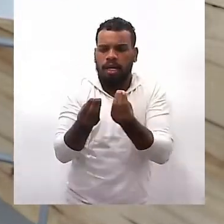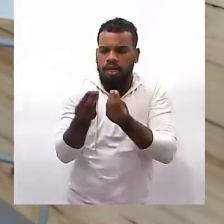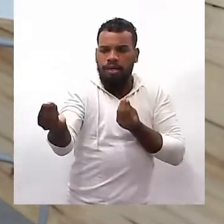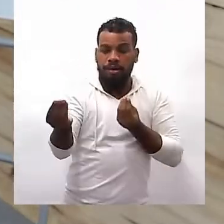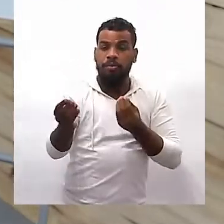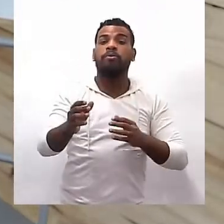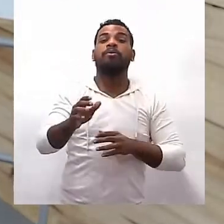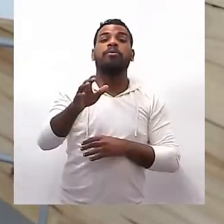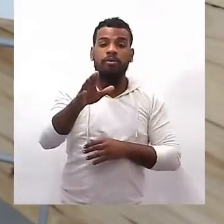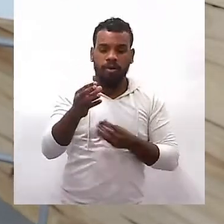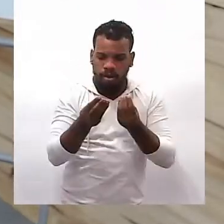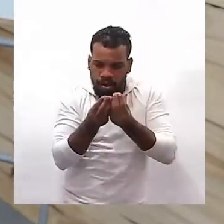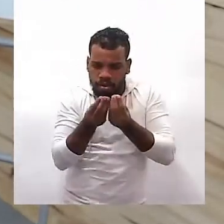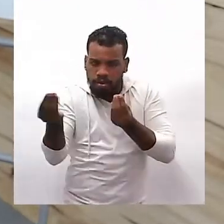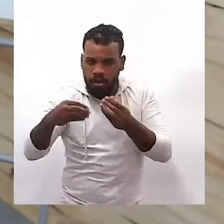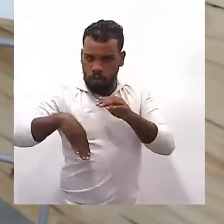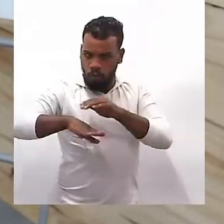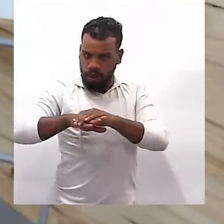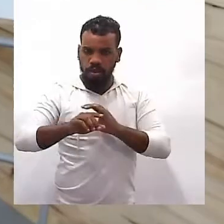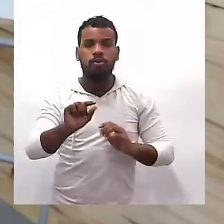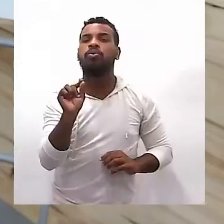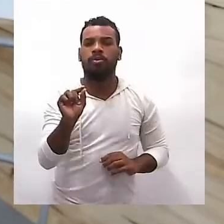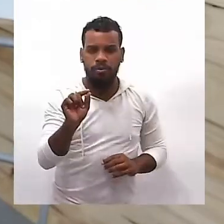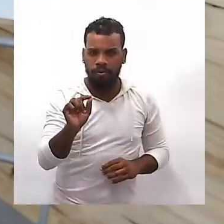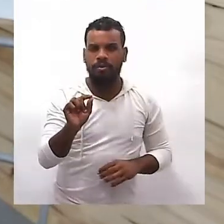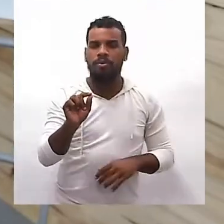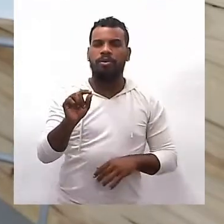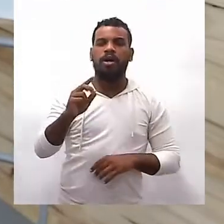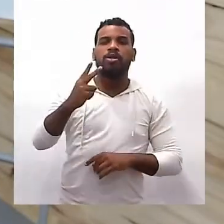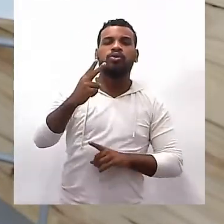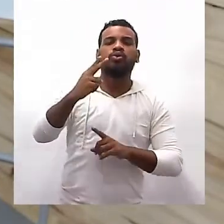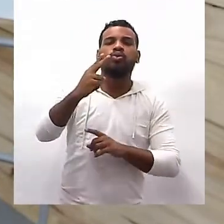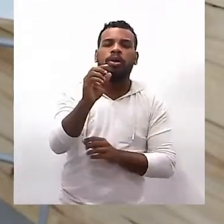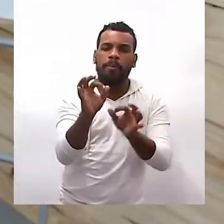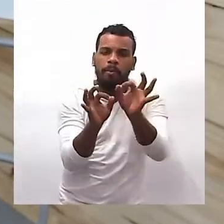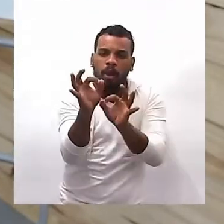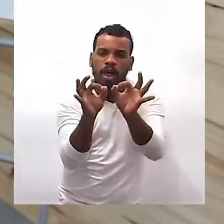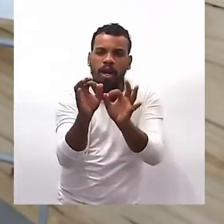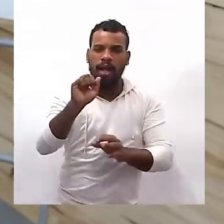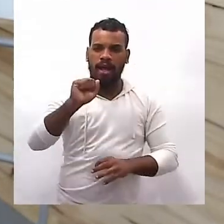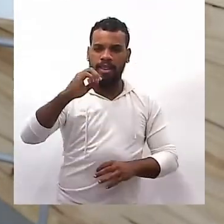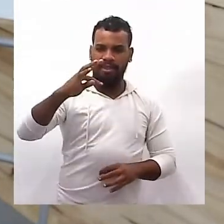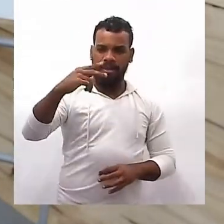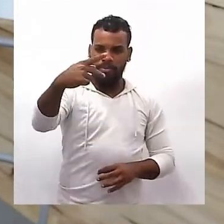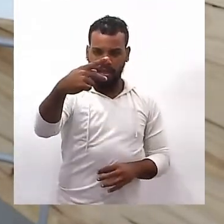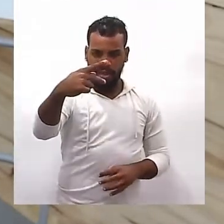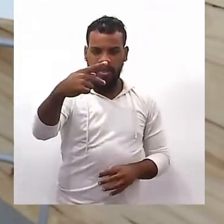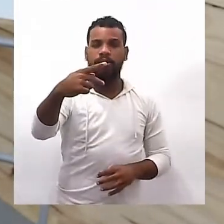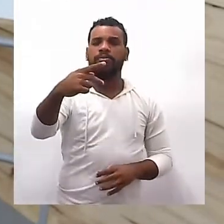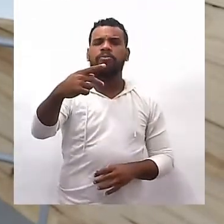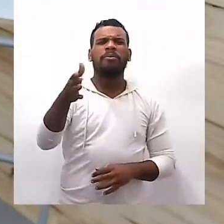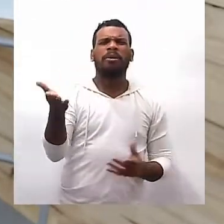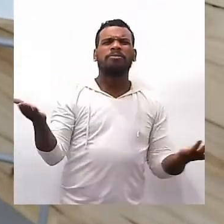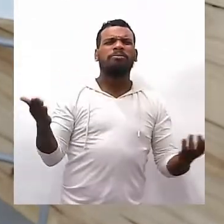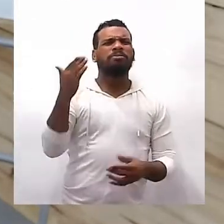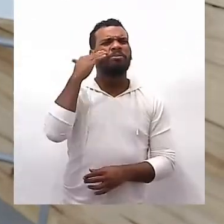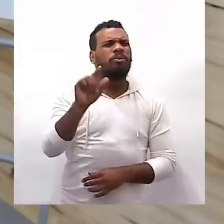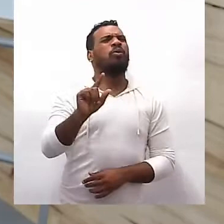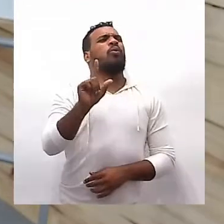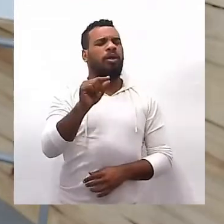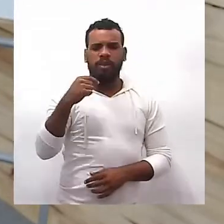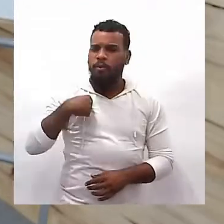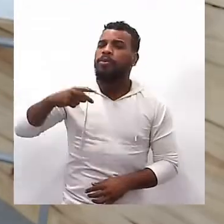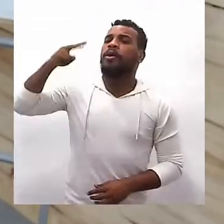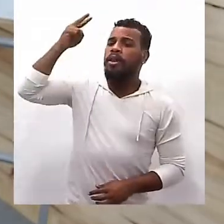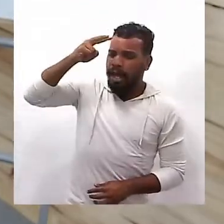isso. E o saldo disso aqui, ó, vai ser 2 moléculas de ATP. Aí você pode dizer assim, tá, Andrei? Eu me lembro